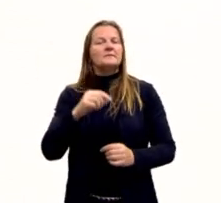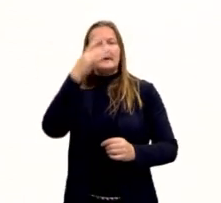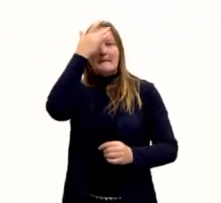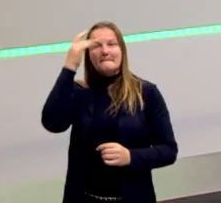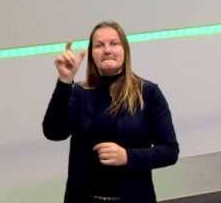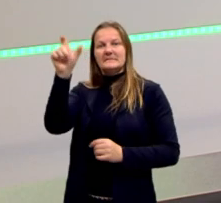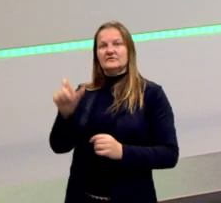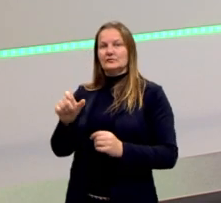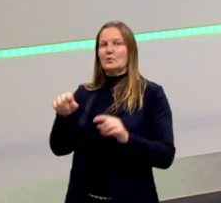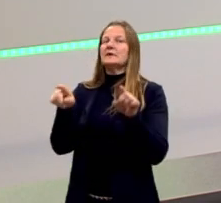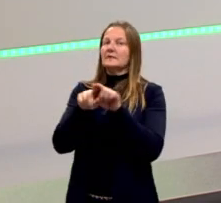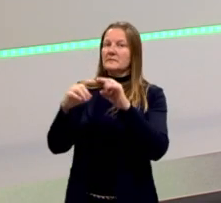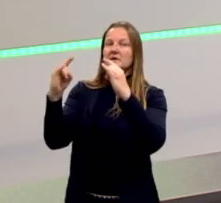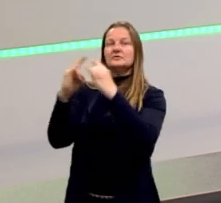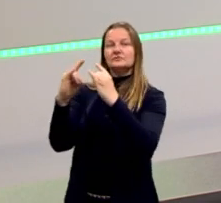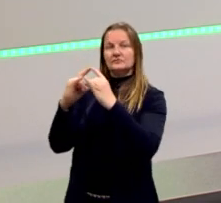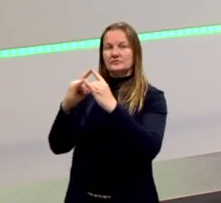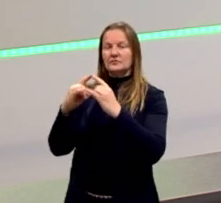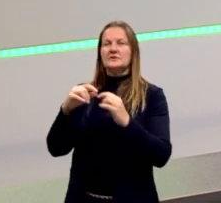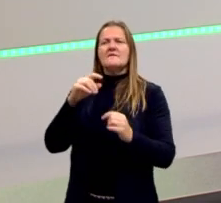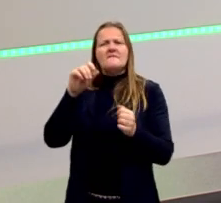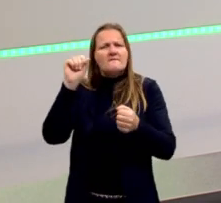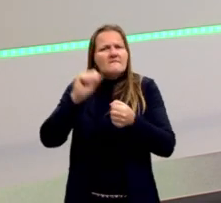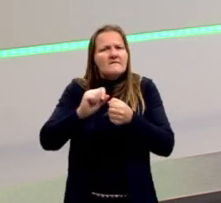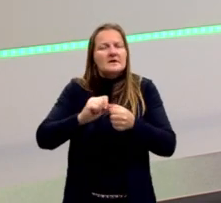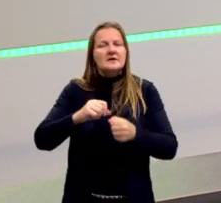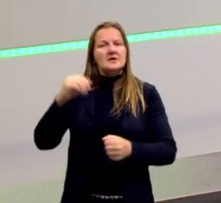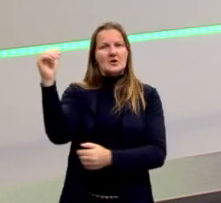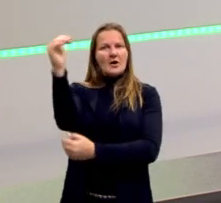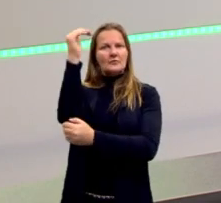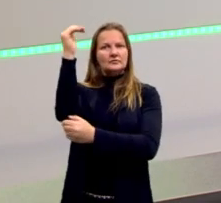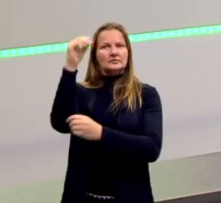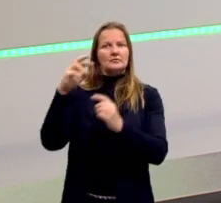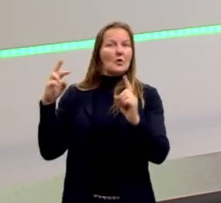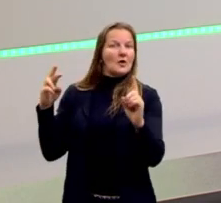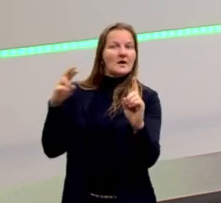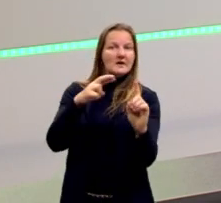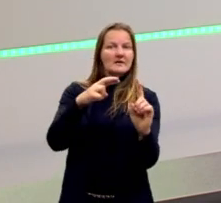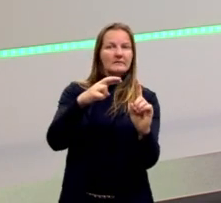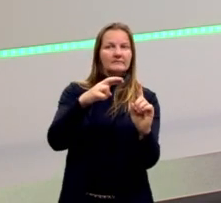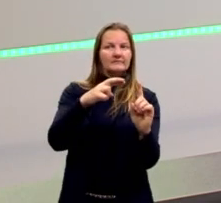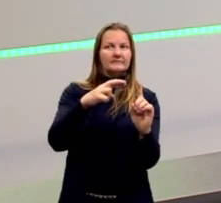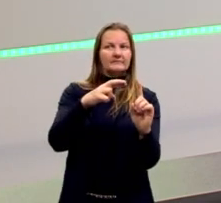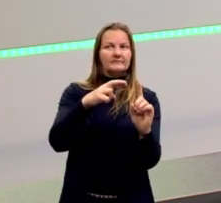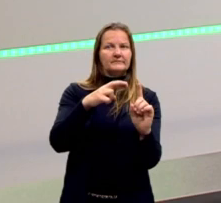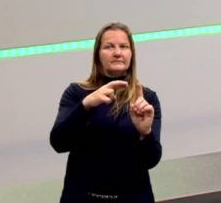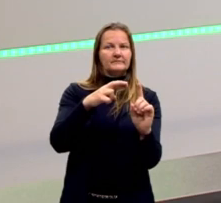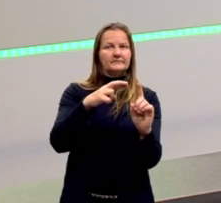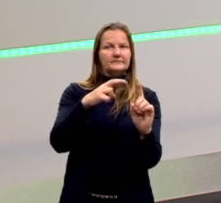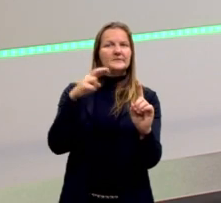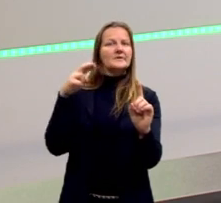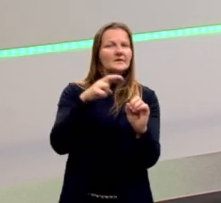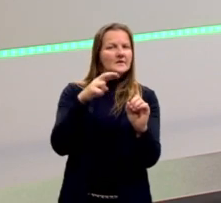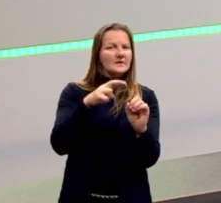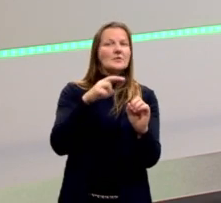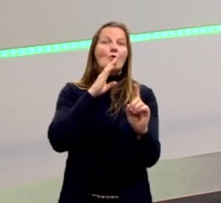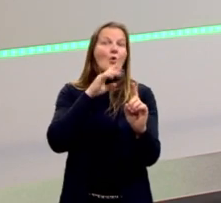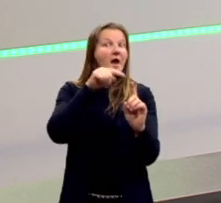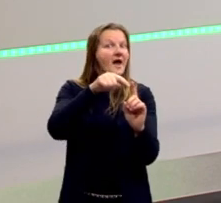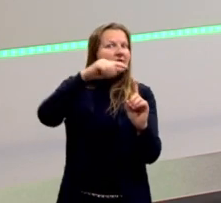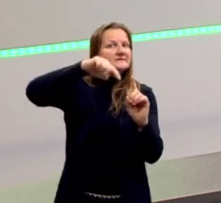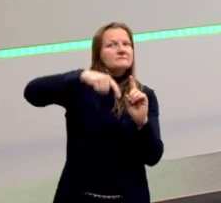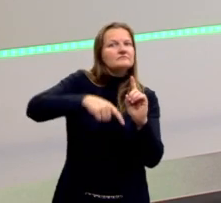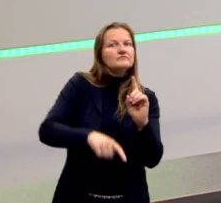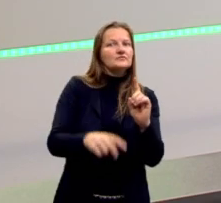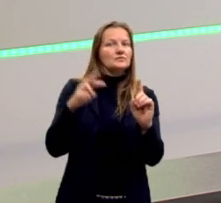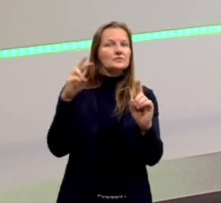pessoas ou instituições que de fato tem autoridade sobre isso né São pessoas que têm conhecimento